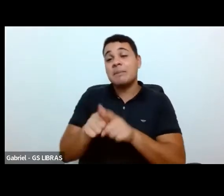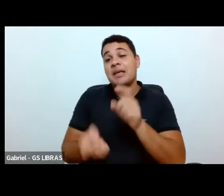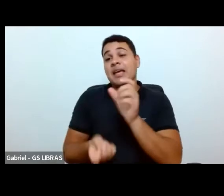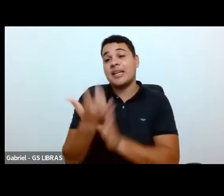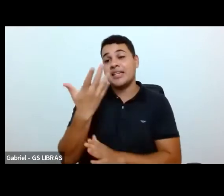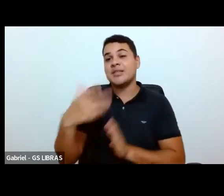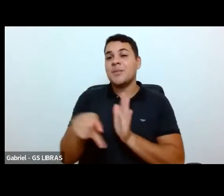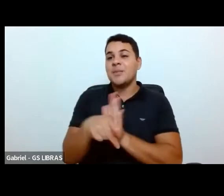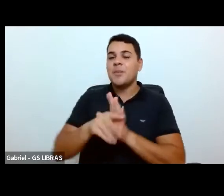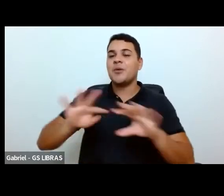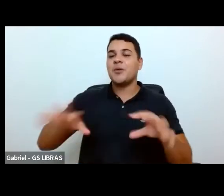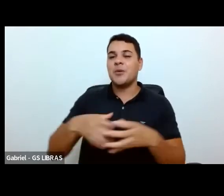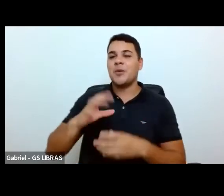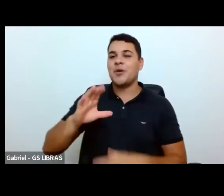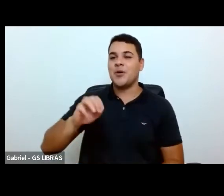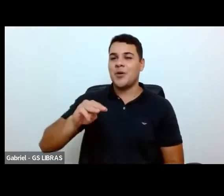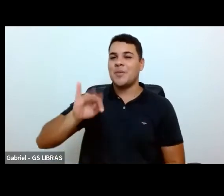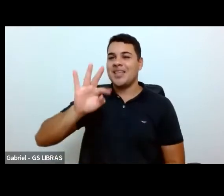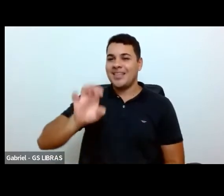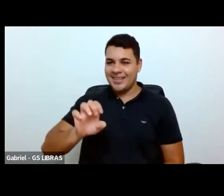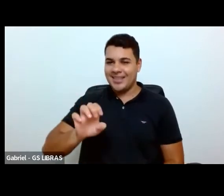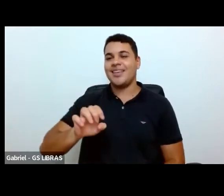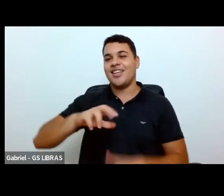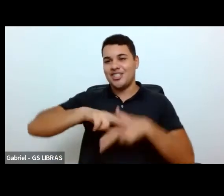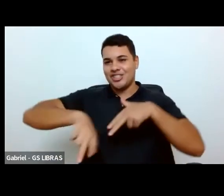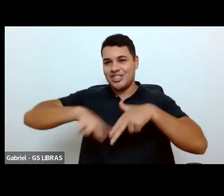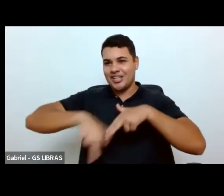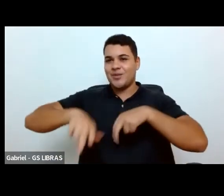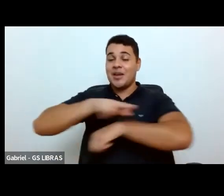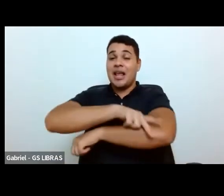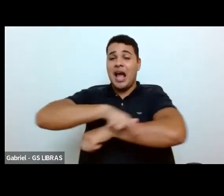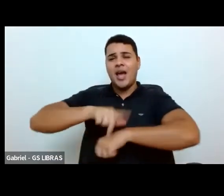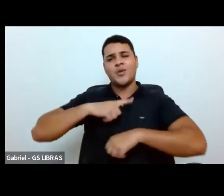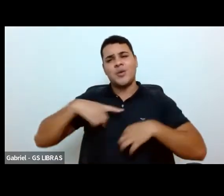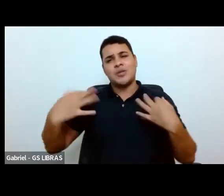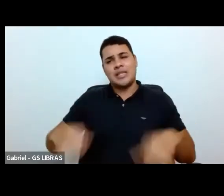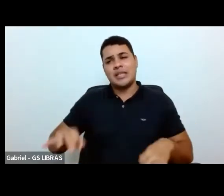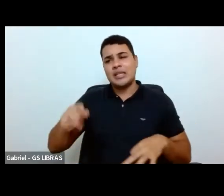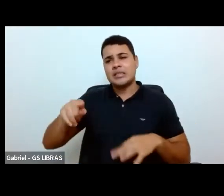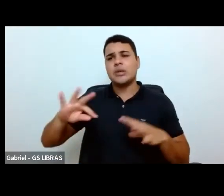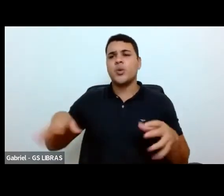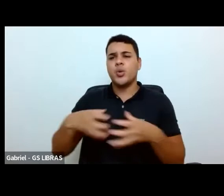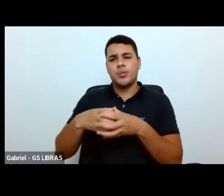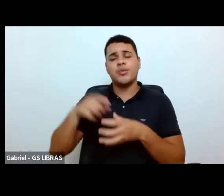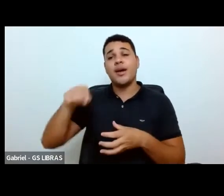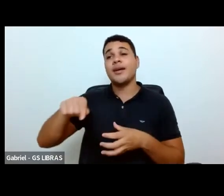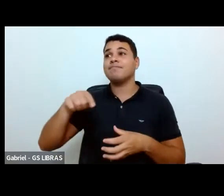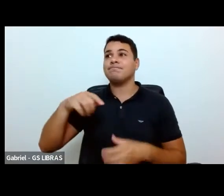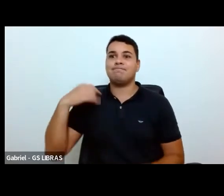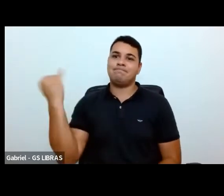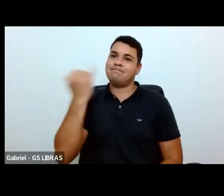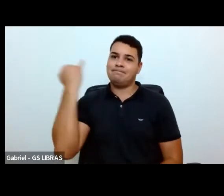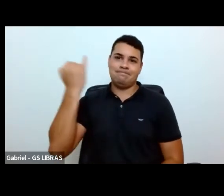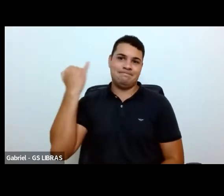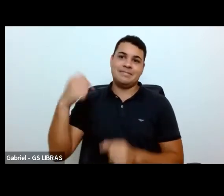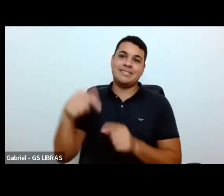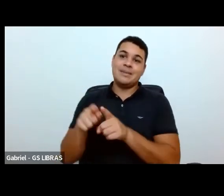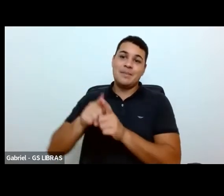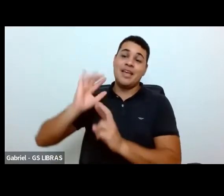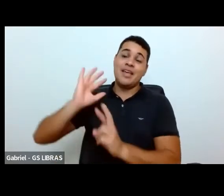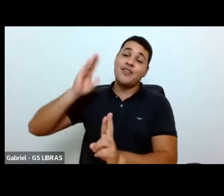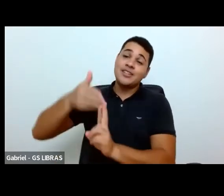e Raça, que com certeza é um comitê de muita relevância, e foi muito bom